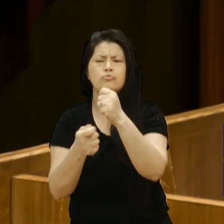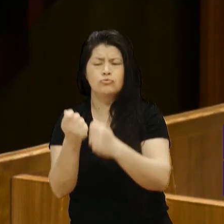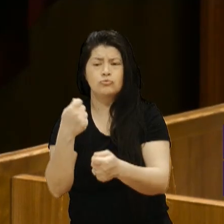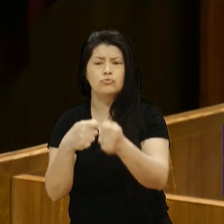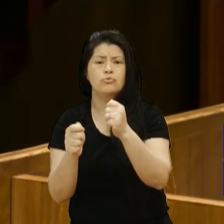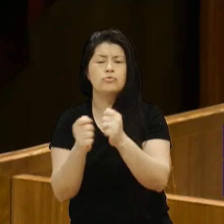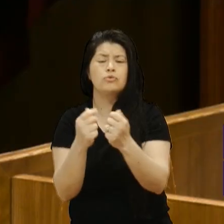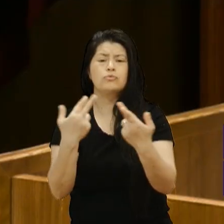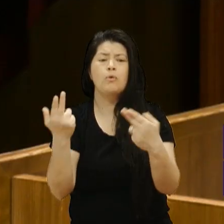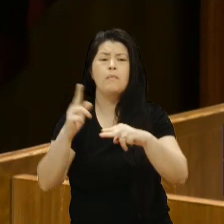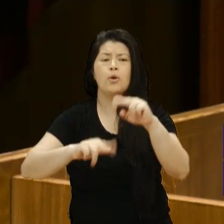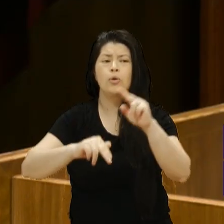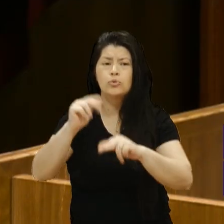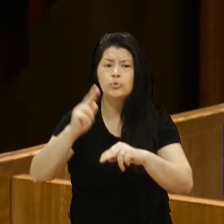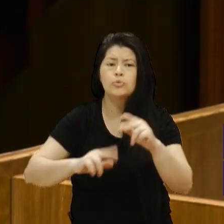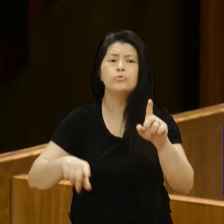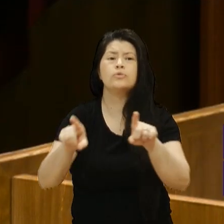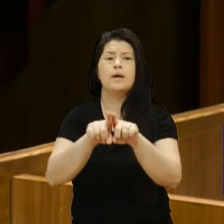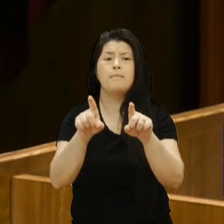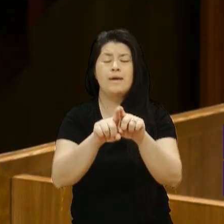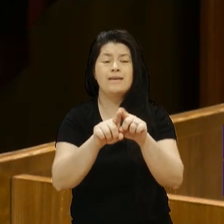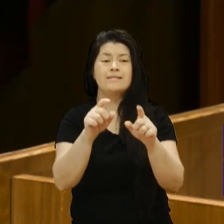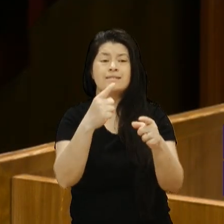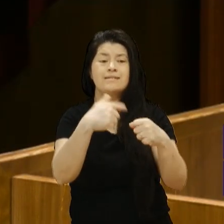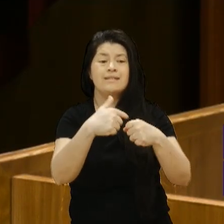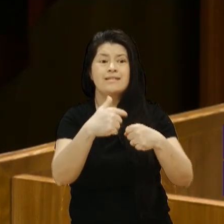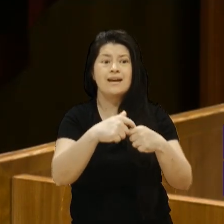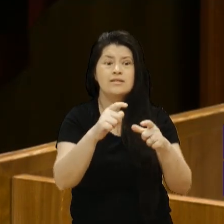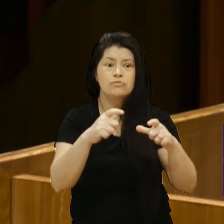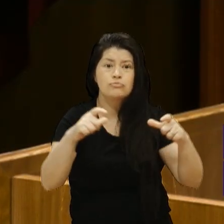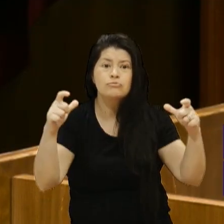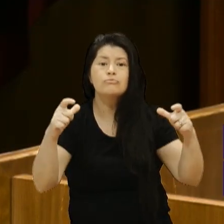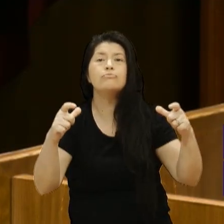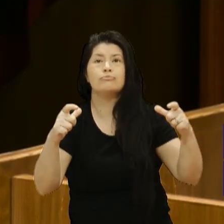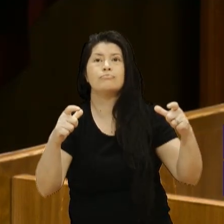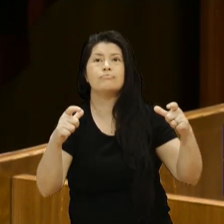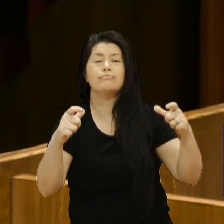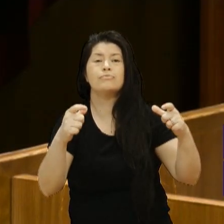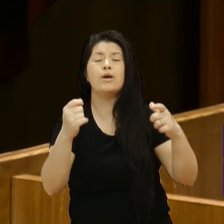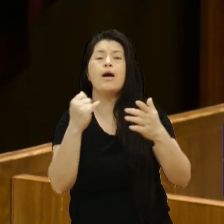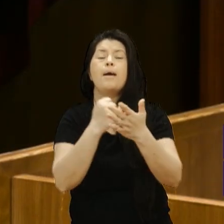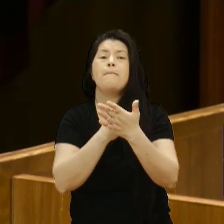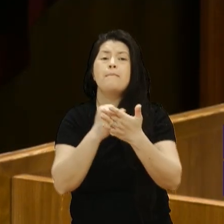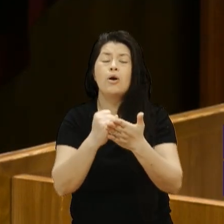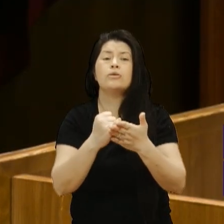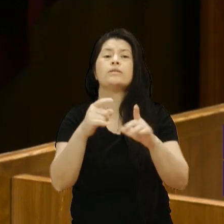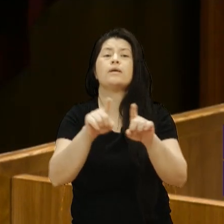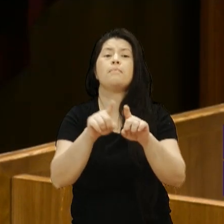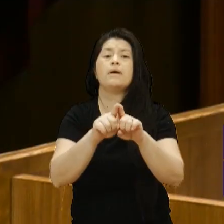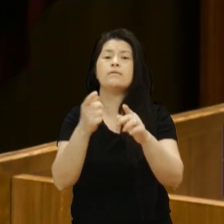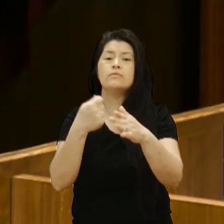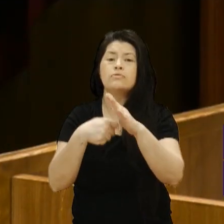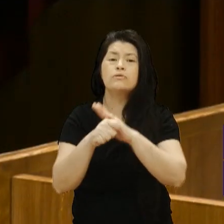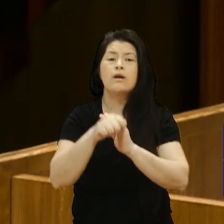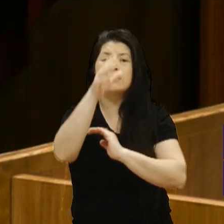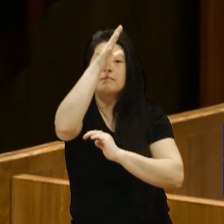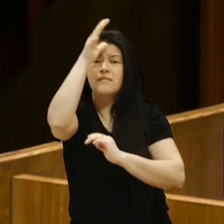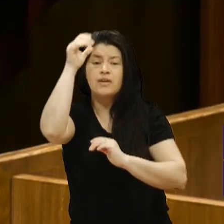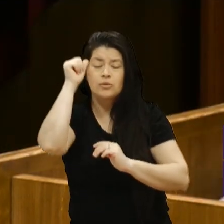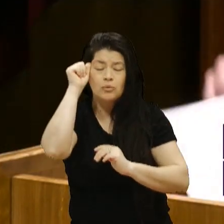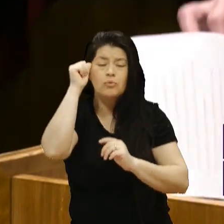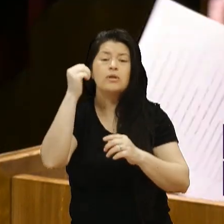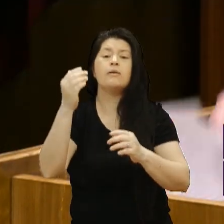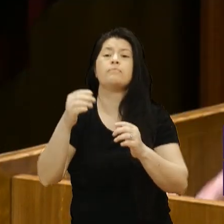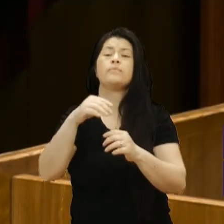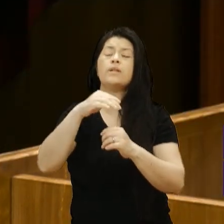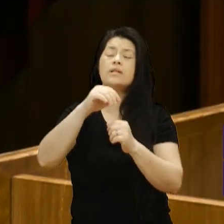junto a outras empresas e fornecedores locais e também dos impostos que ajudam a financiar os serviços públicos e o desenvolvimento da